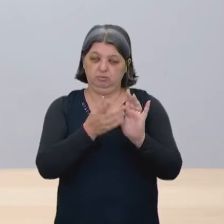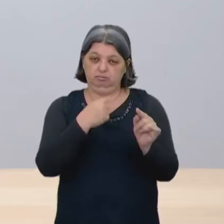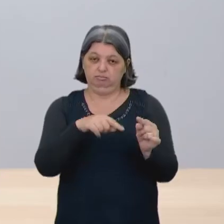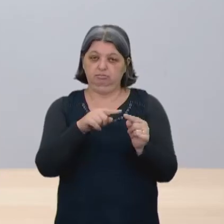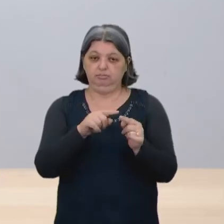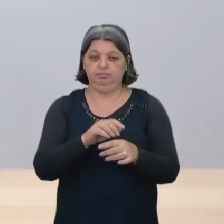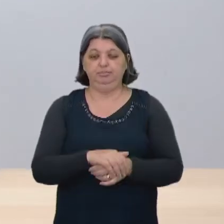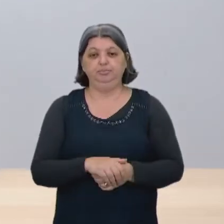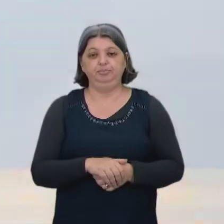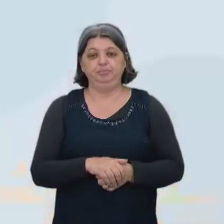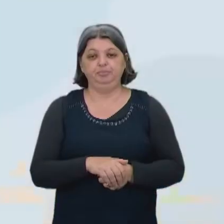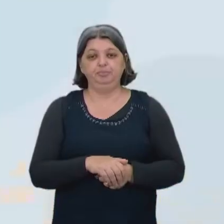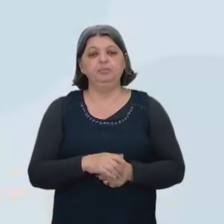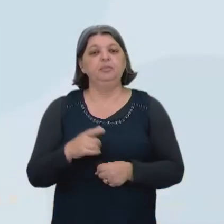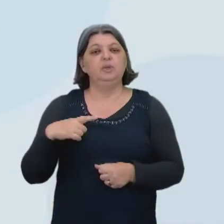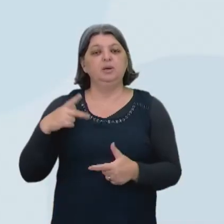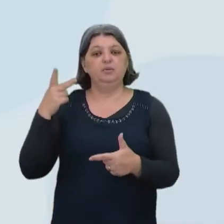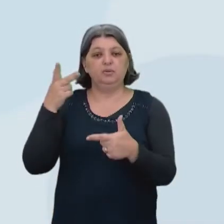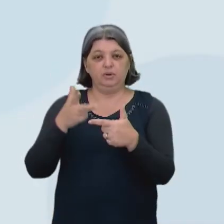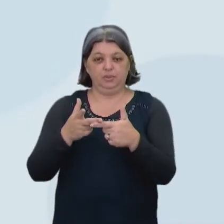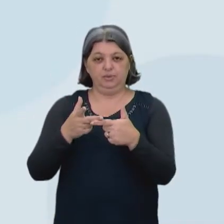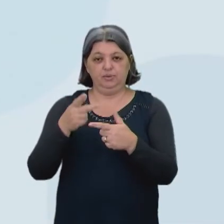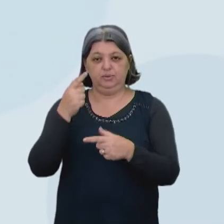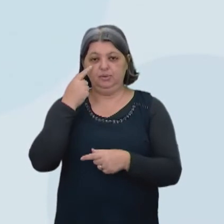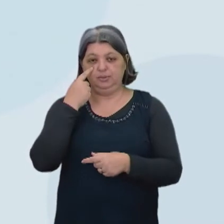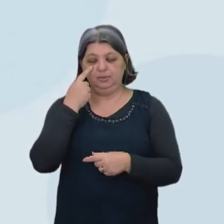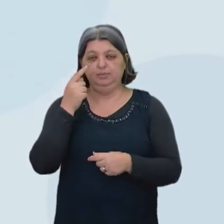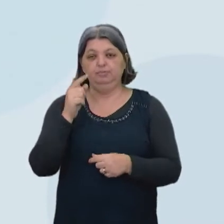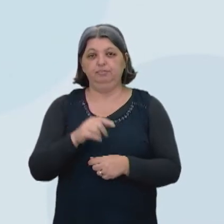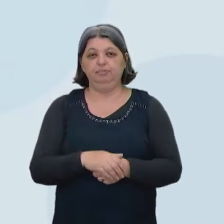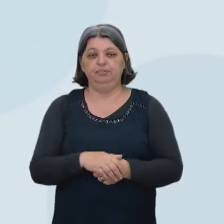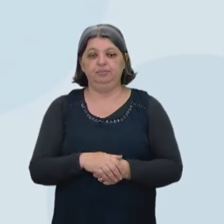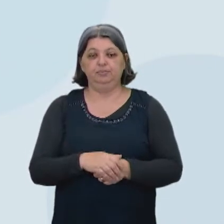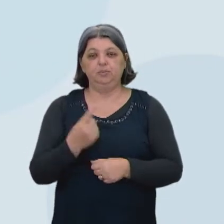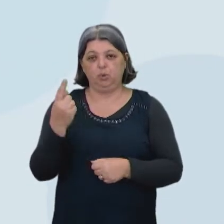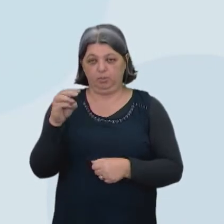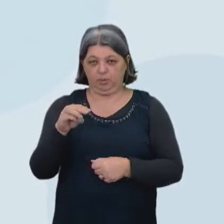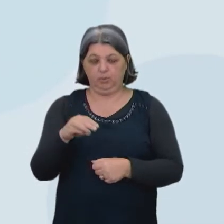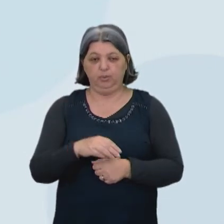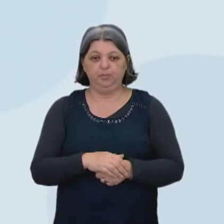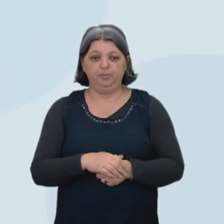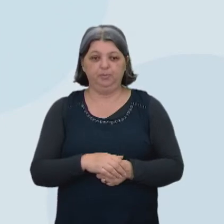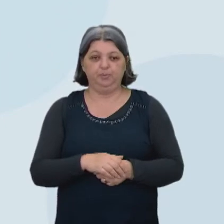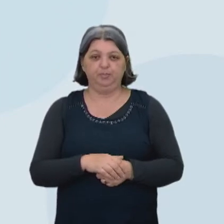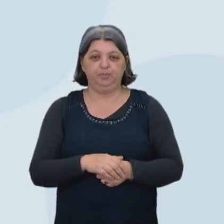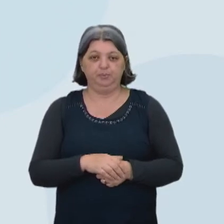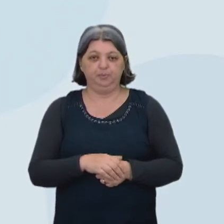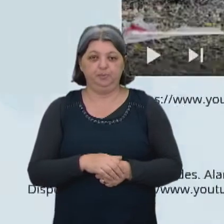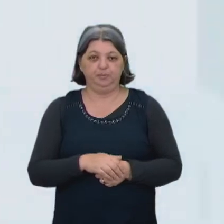temos a reportagem em vídeo, vamos assistir a essa reportagem? Tem um minutinho, vamos lá.